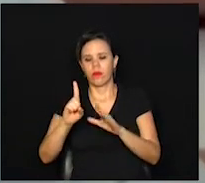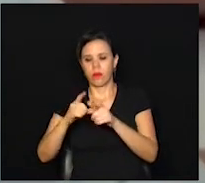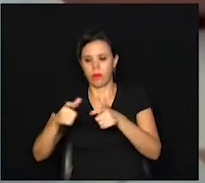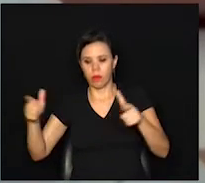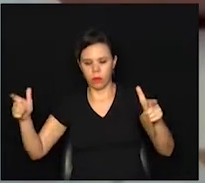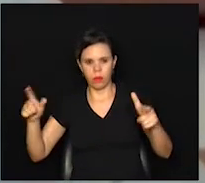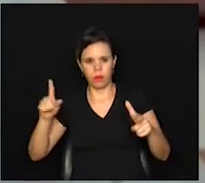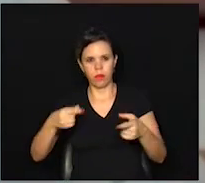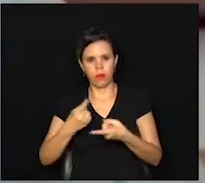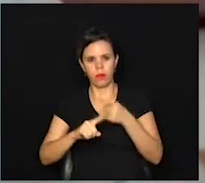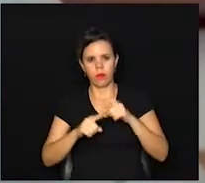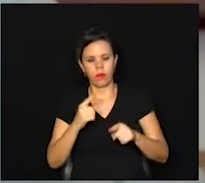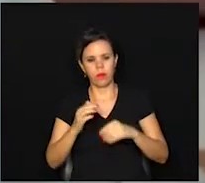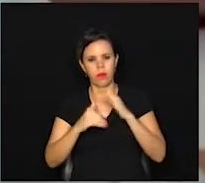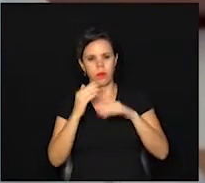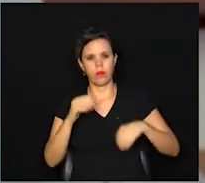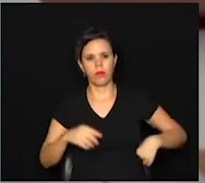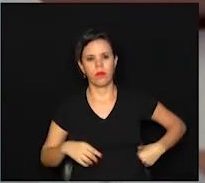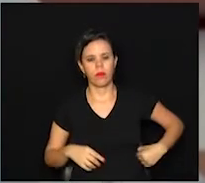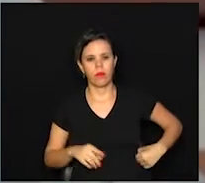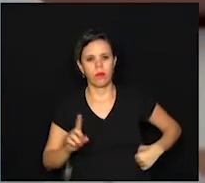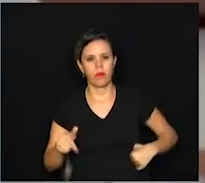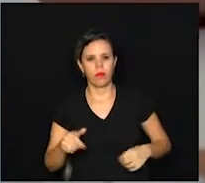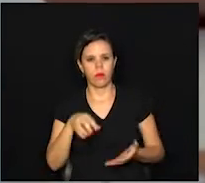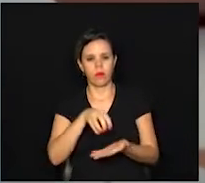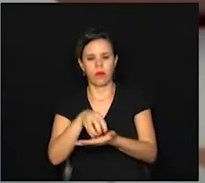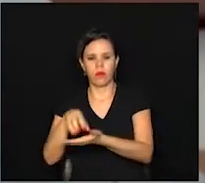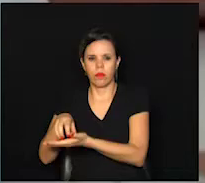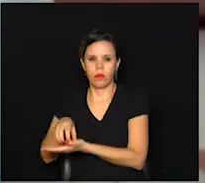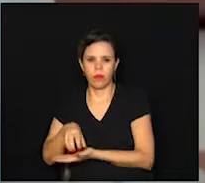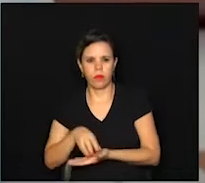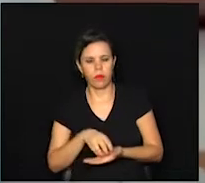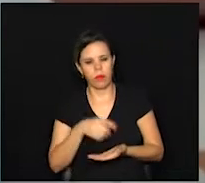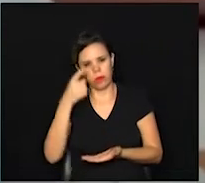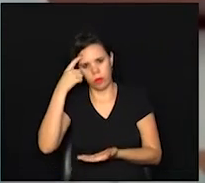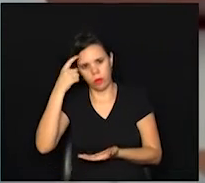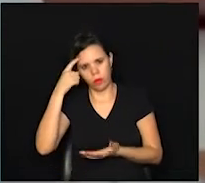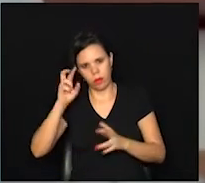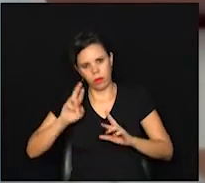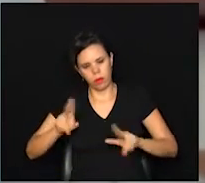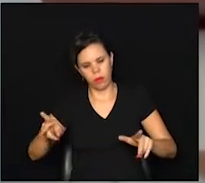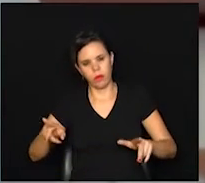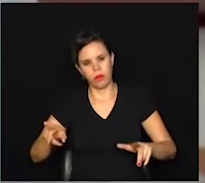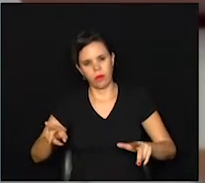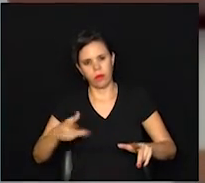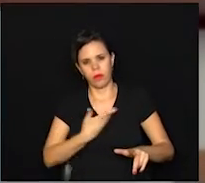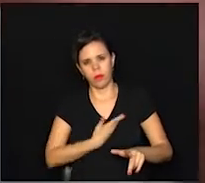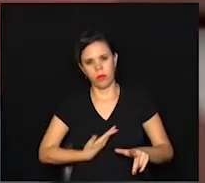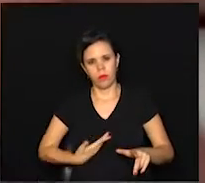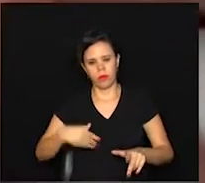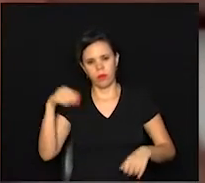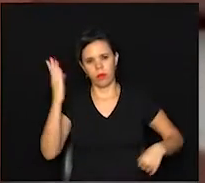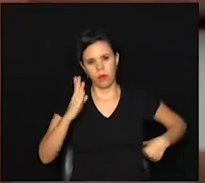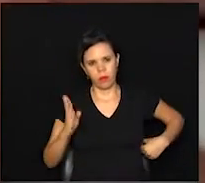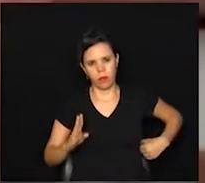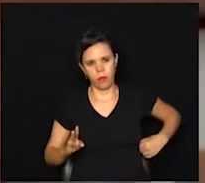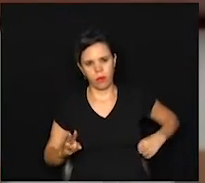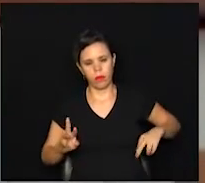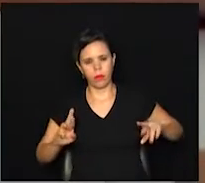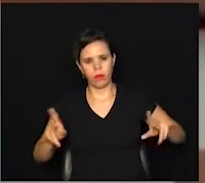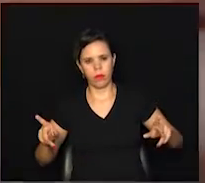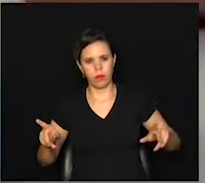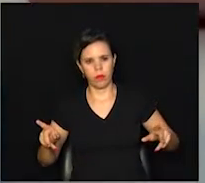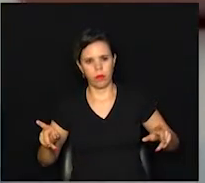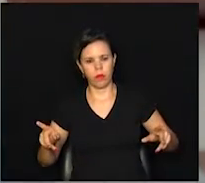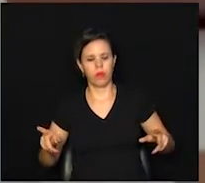pacto construído entre setores que pensam de modo diferente e que governaram o Brasil de modo diferente,